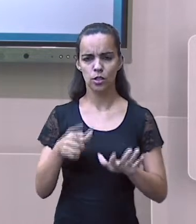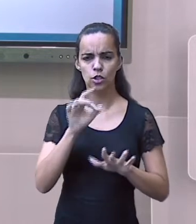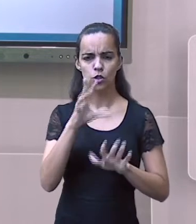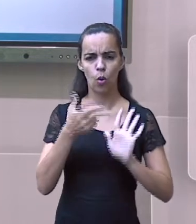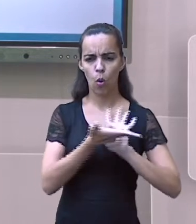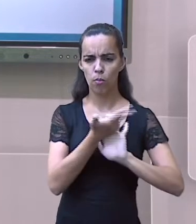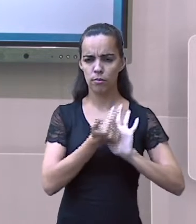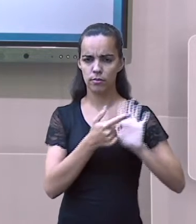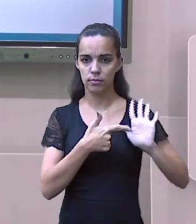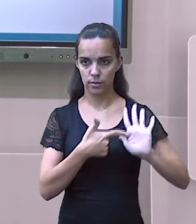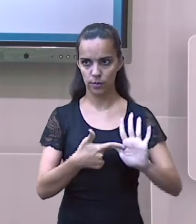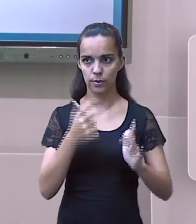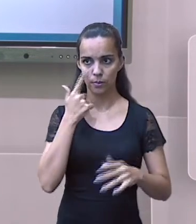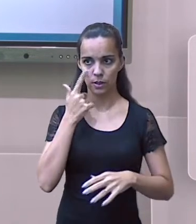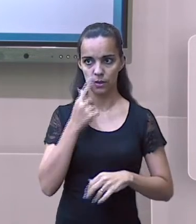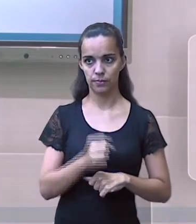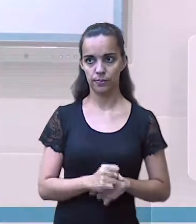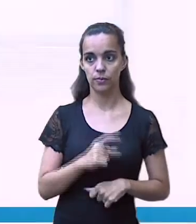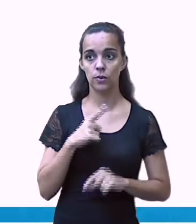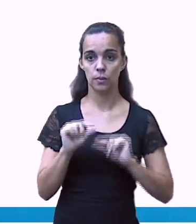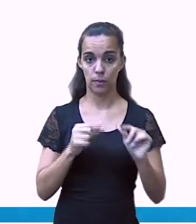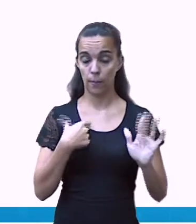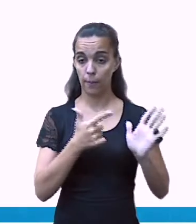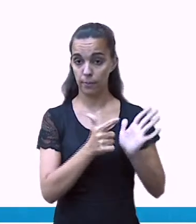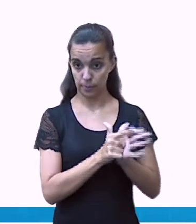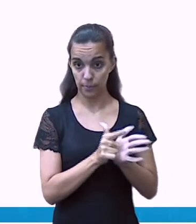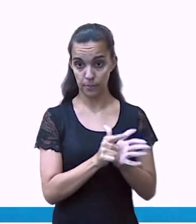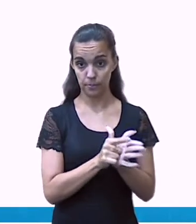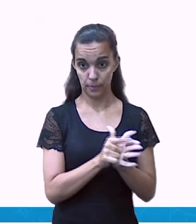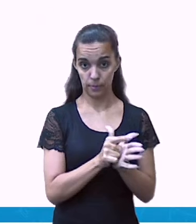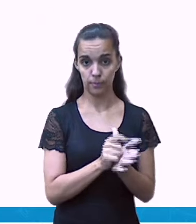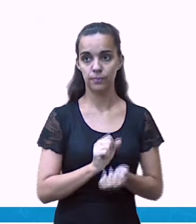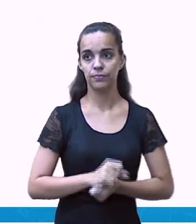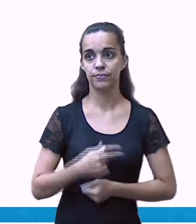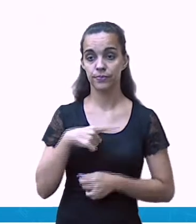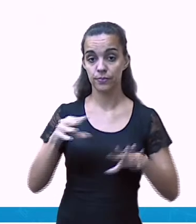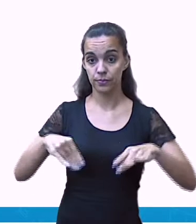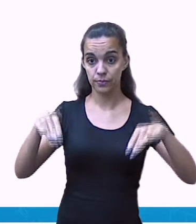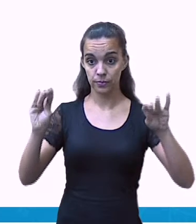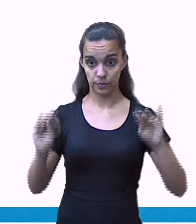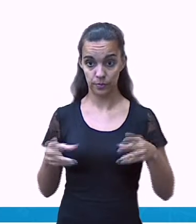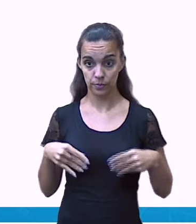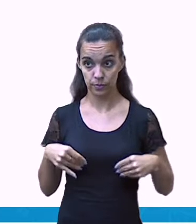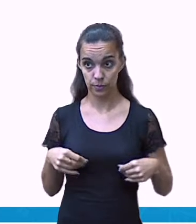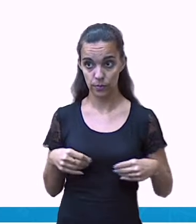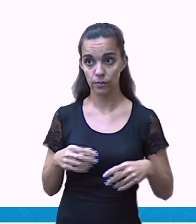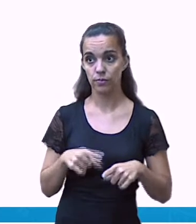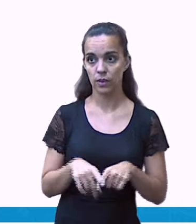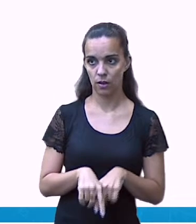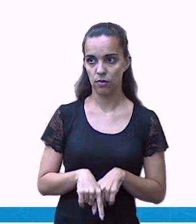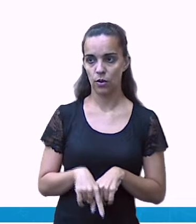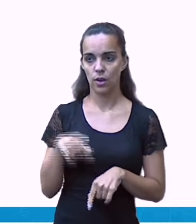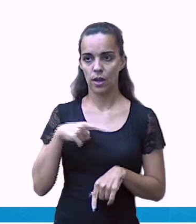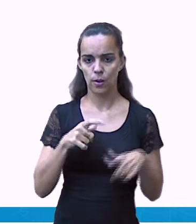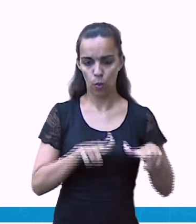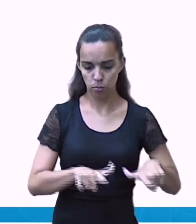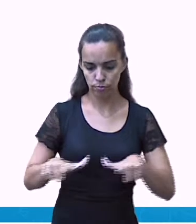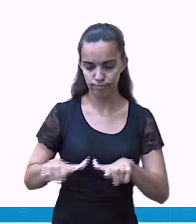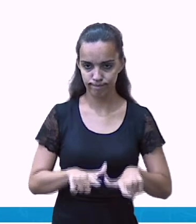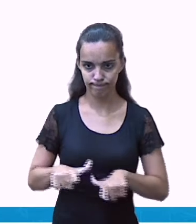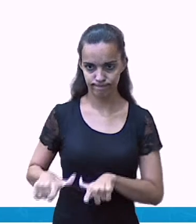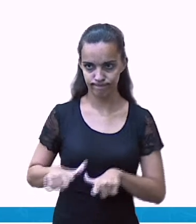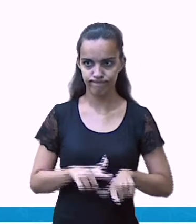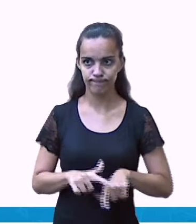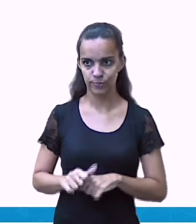nós trouxemos alguns. Citamos ali, né, o papel, o tecido e o piso permeável.